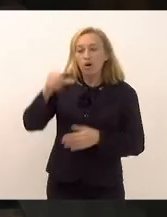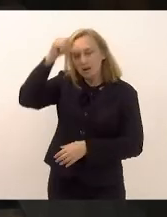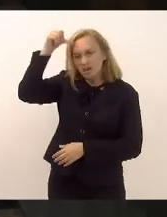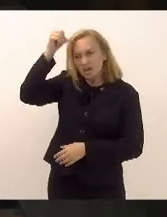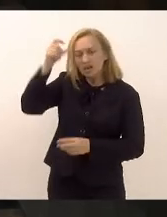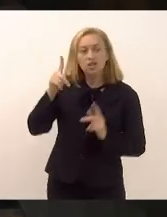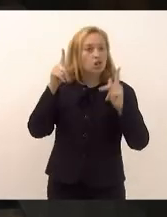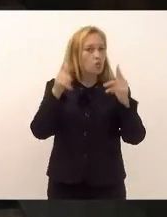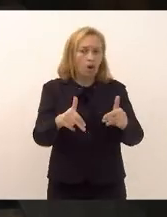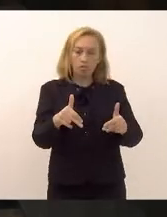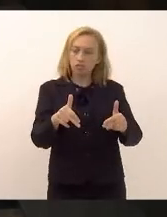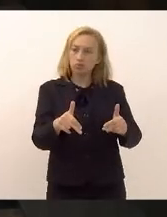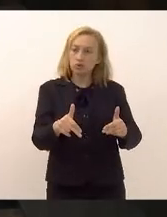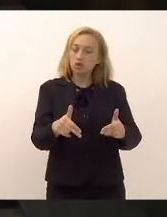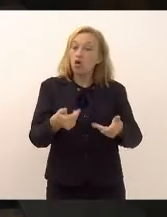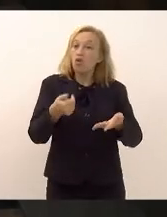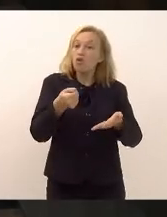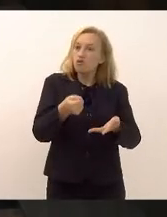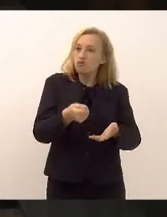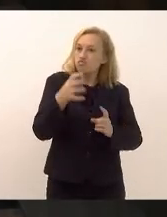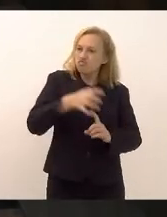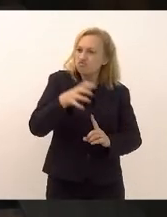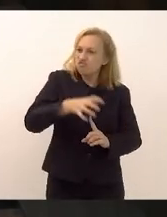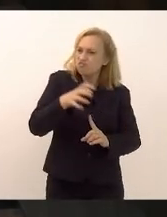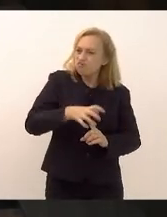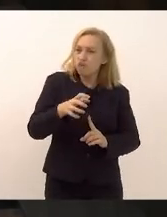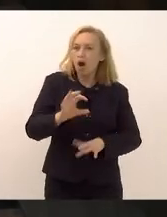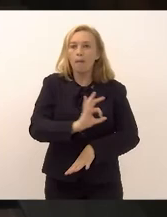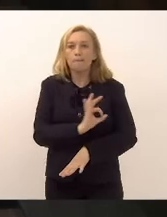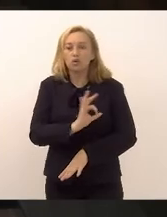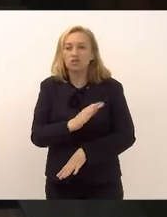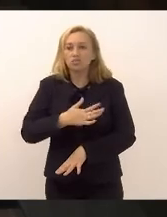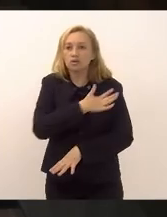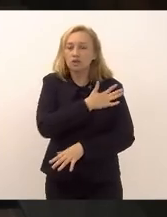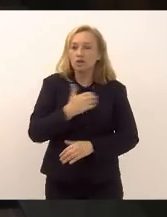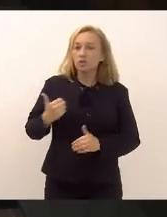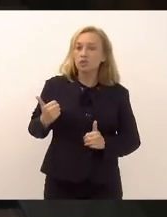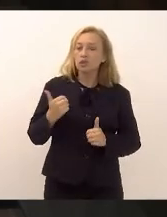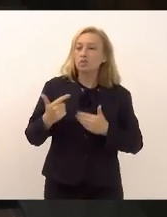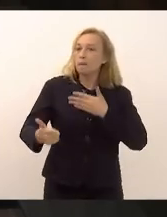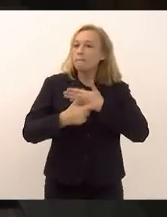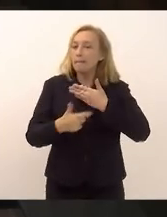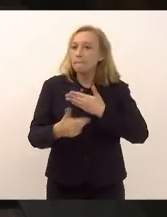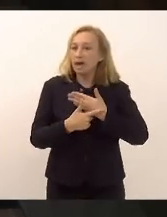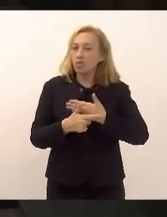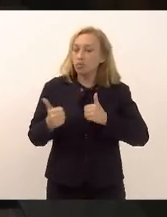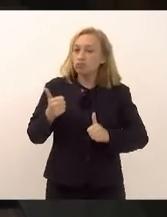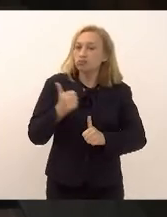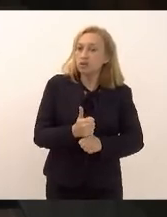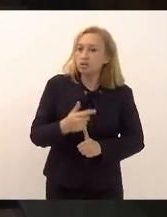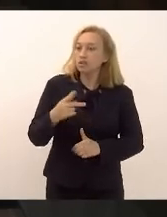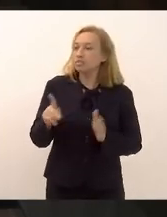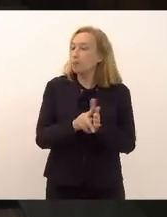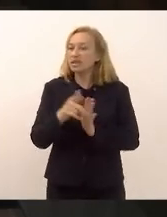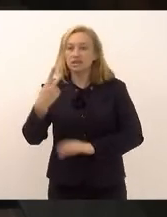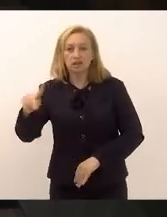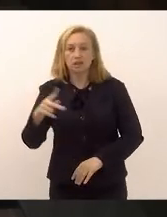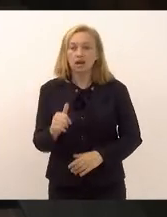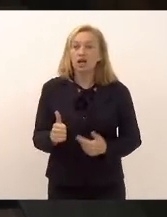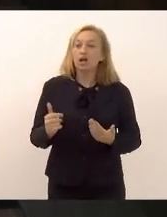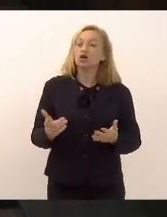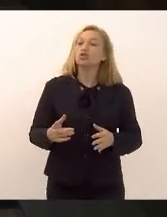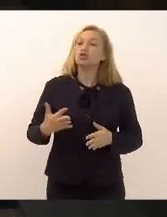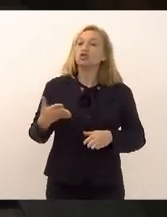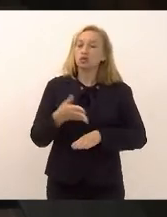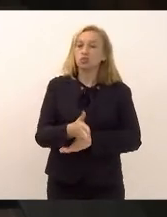fazer a mesma coisa, forçando a Polícia Militar a assumir um papel que não é dela. Aliás, quando tramitou